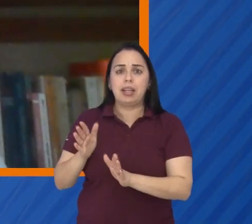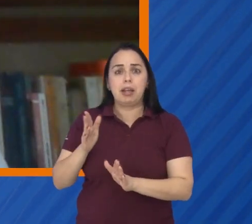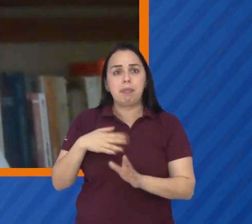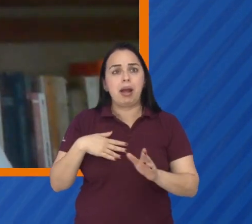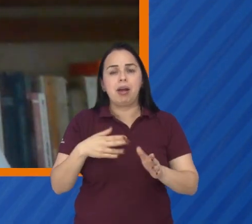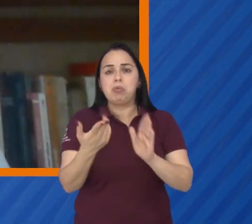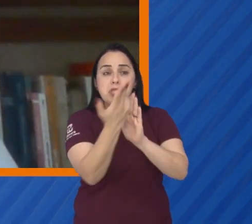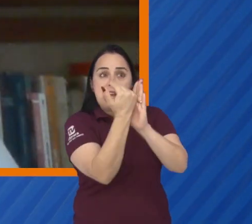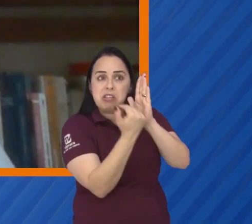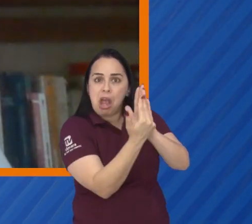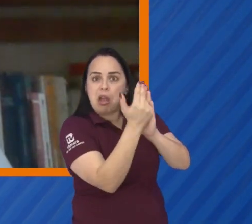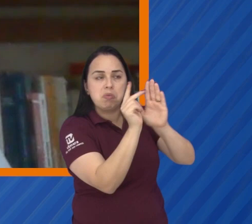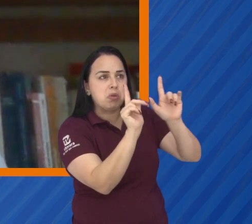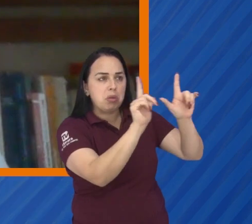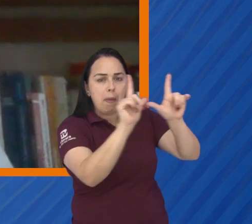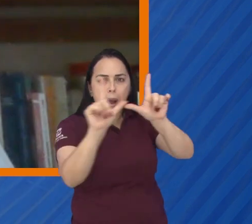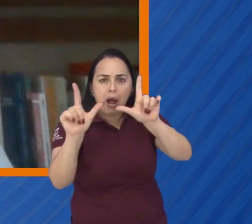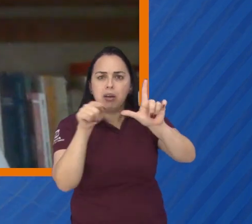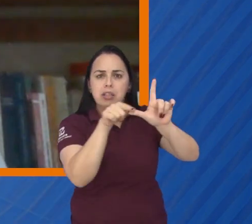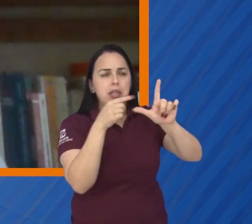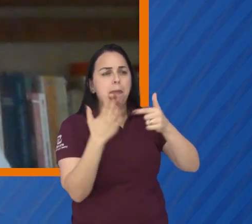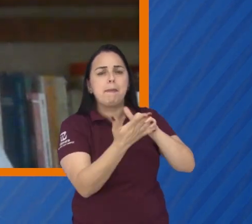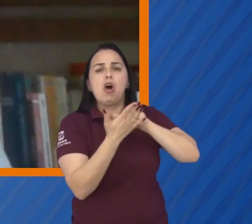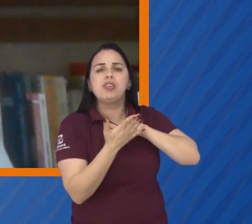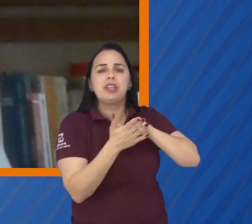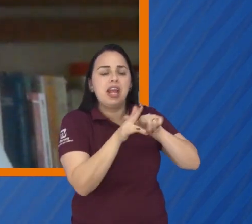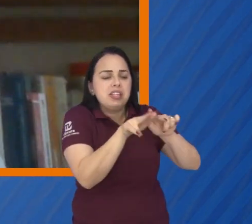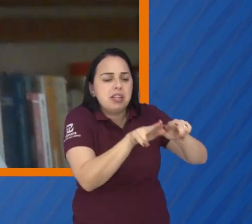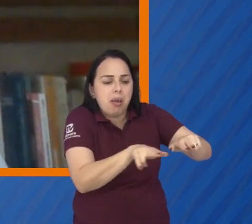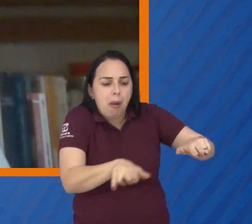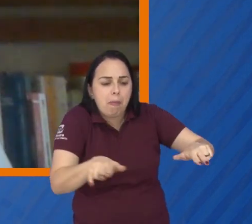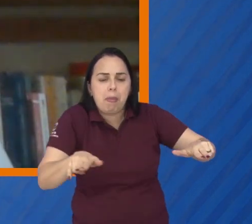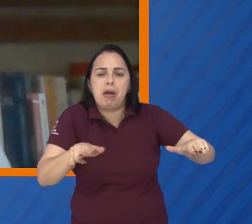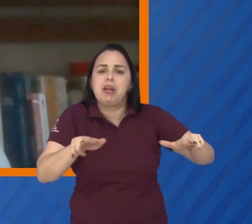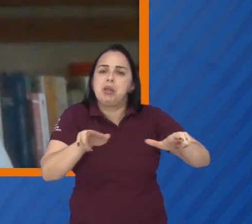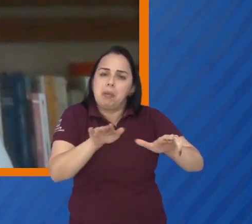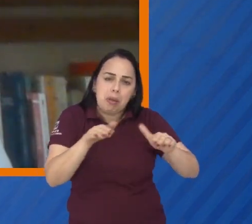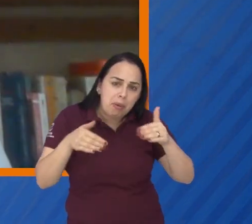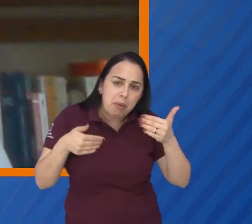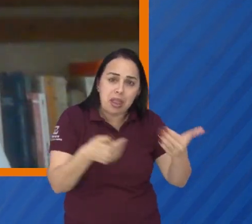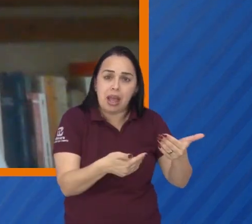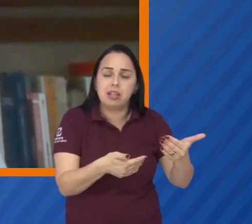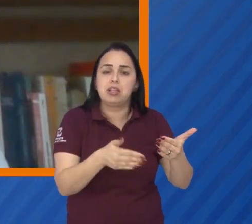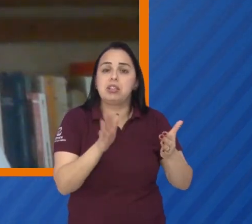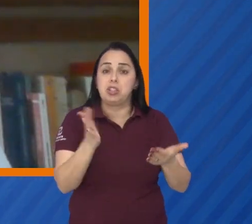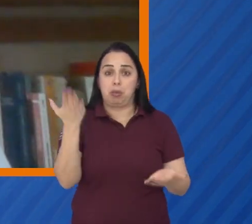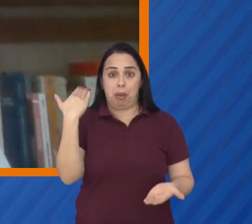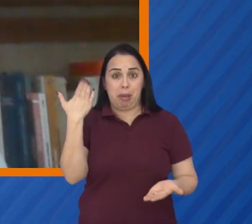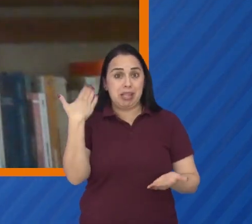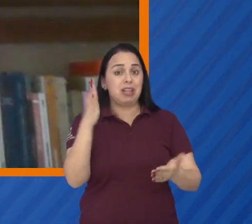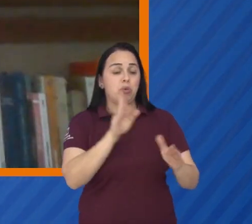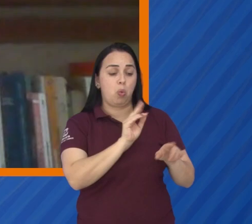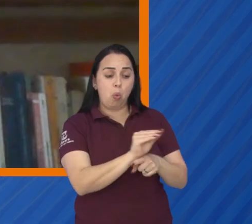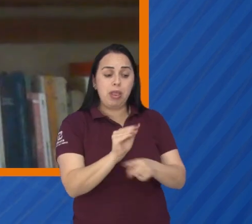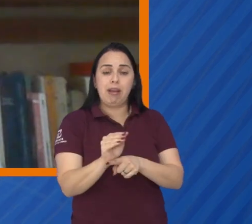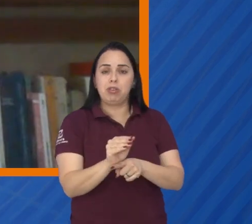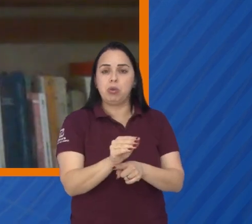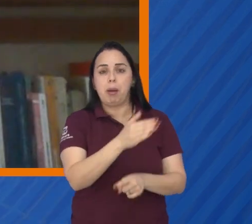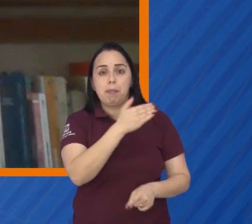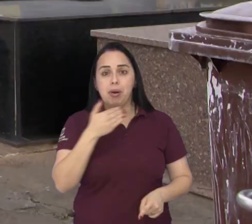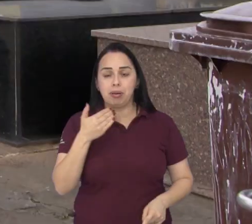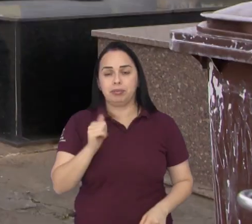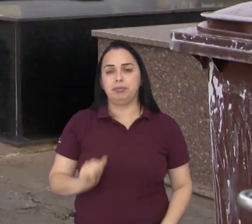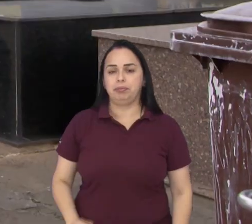tem evidência arqueológica de que eles enterravam os seus falecidos de forma organizada, colocavam homenagens, né? Então havia um cuidado com o morto,